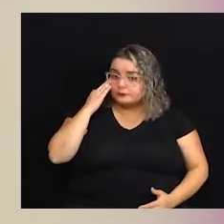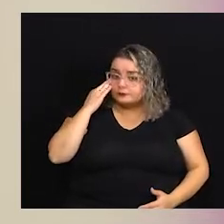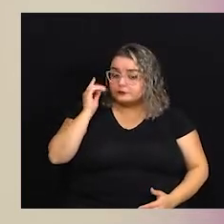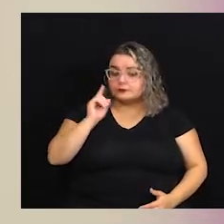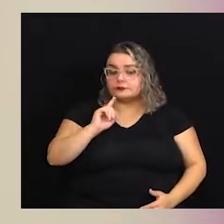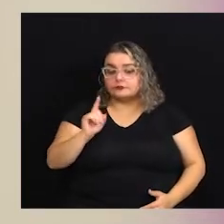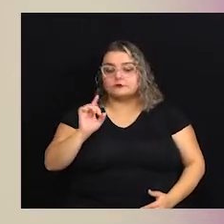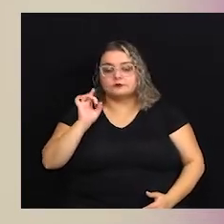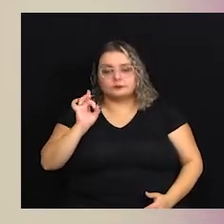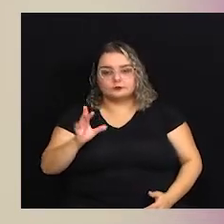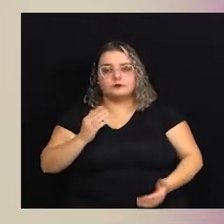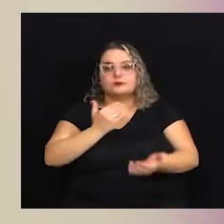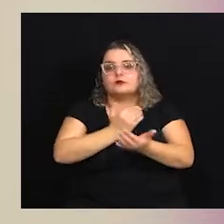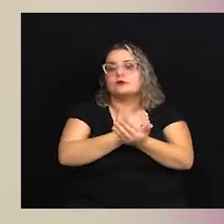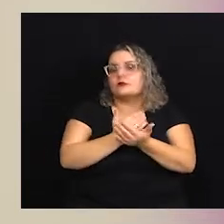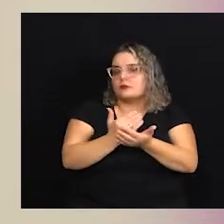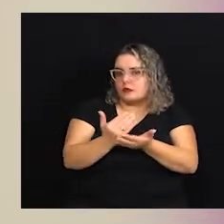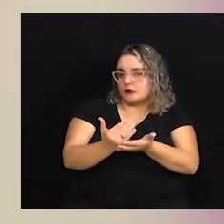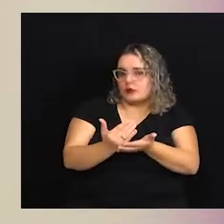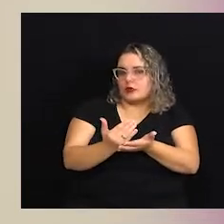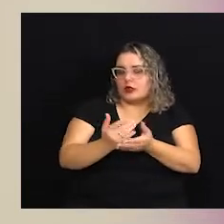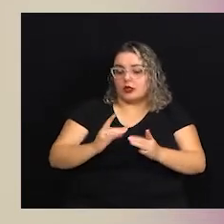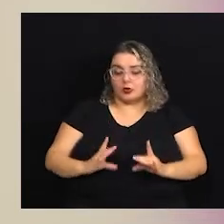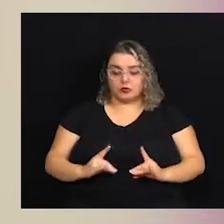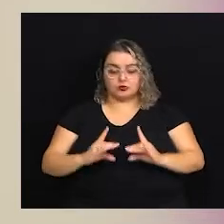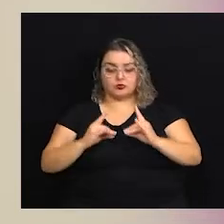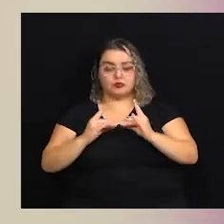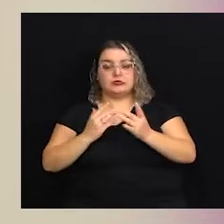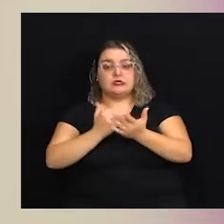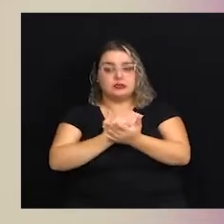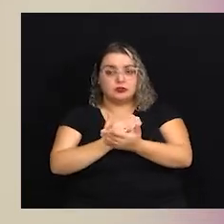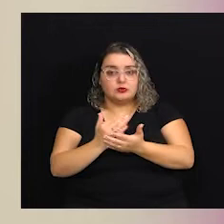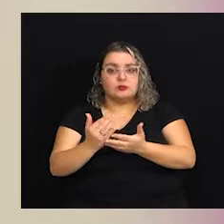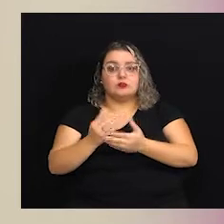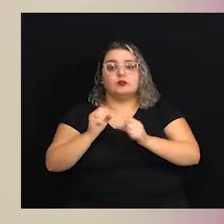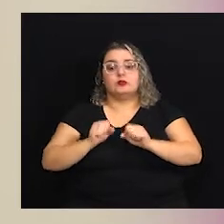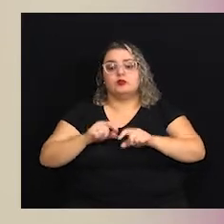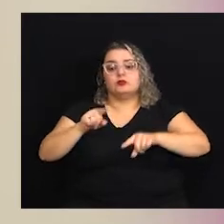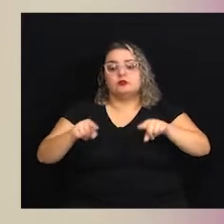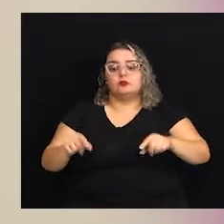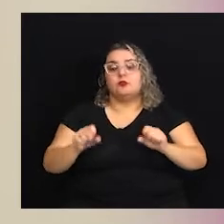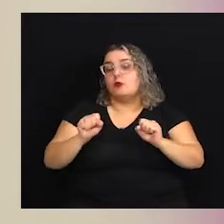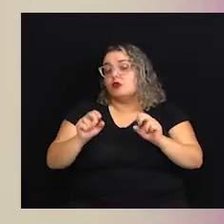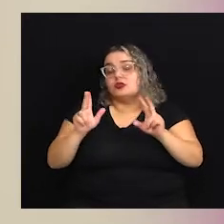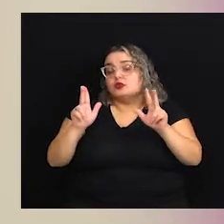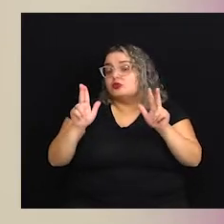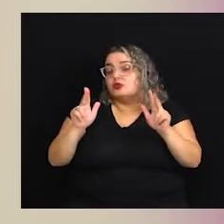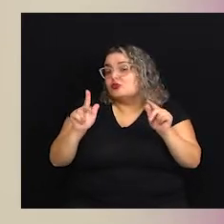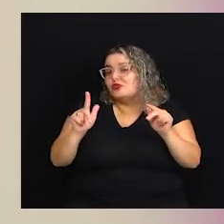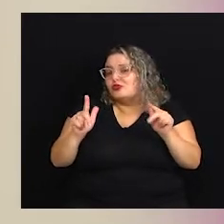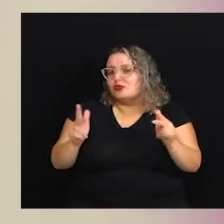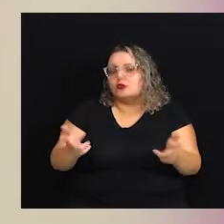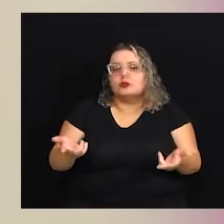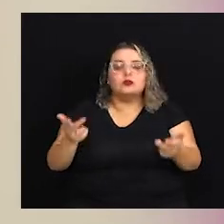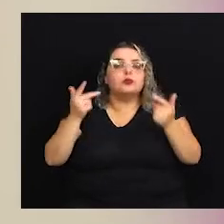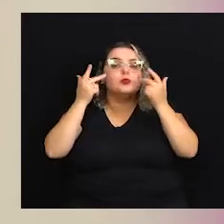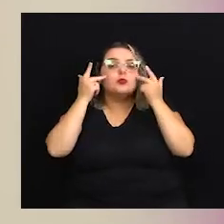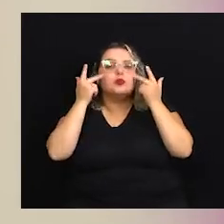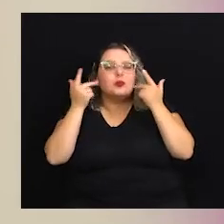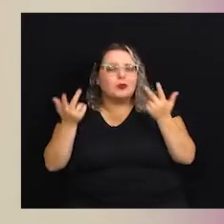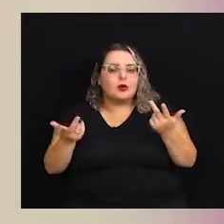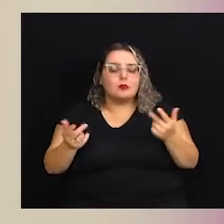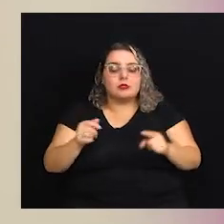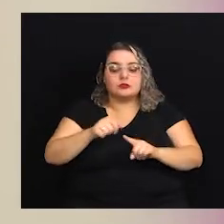não necessariamente no começo, os hormônios naquele mês que você pode dosar pode estar normal, mas no seguinte pode